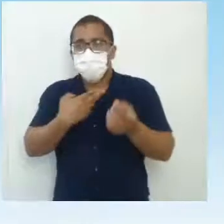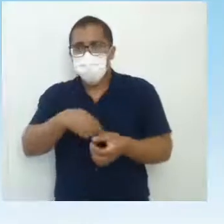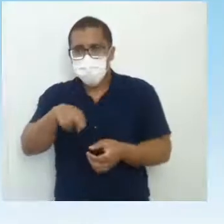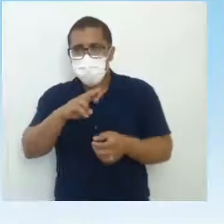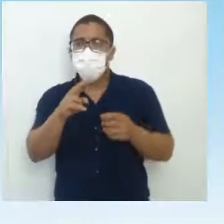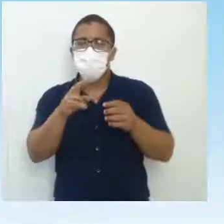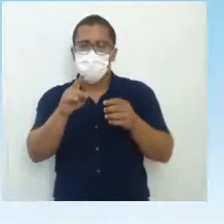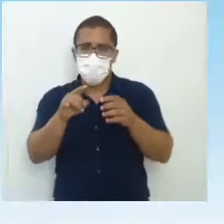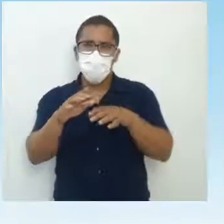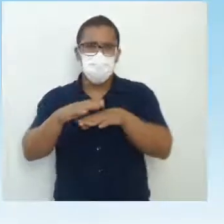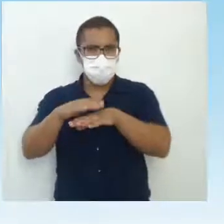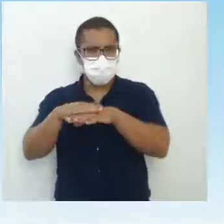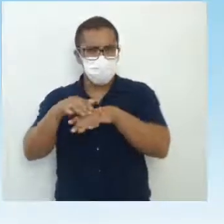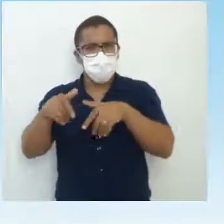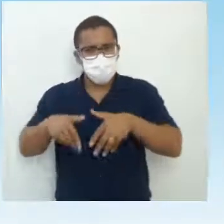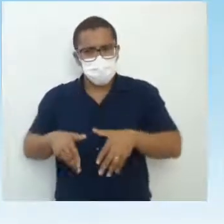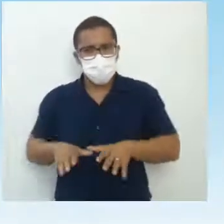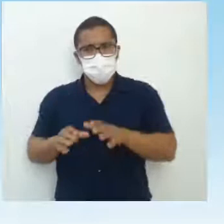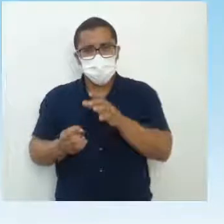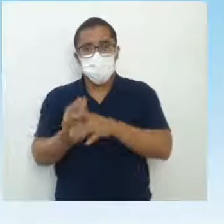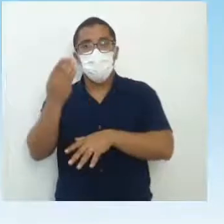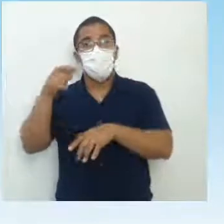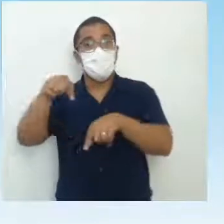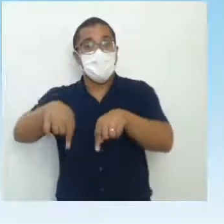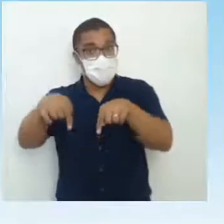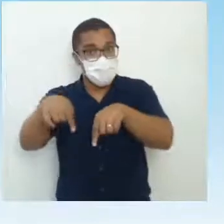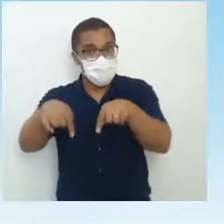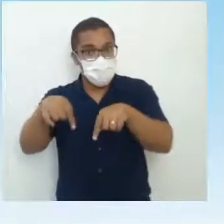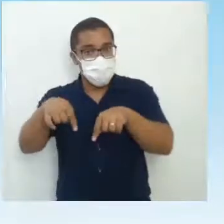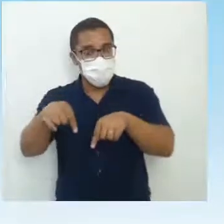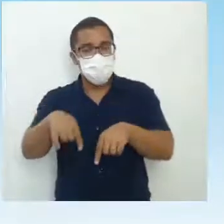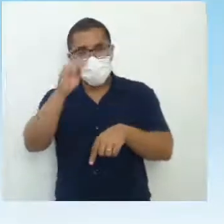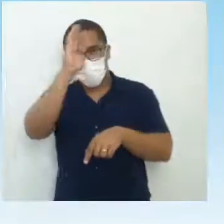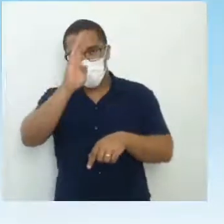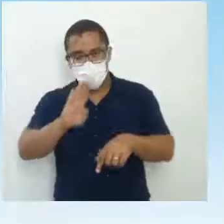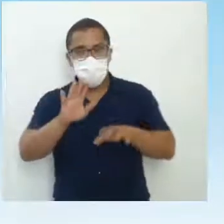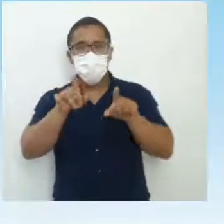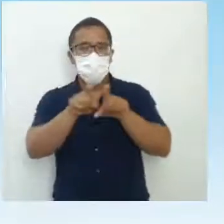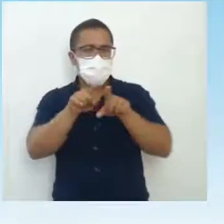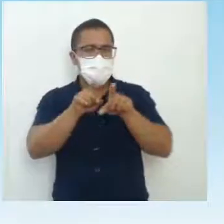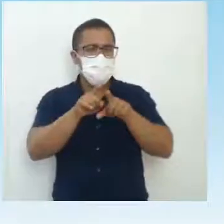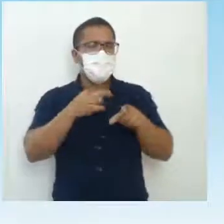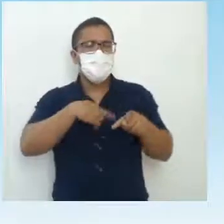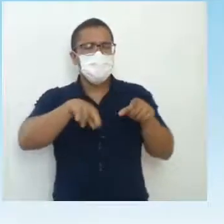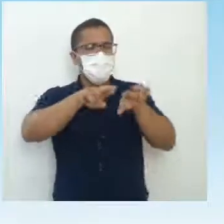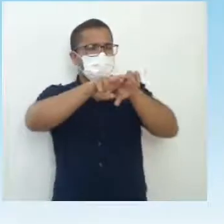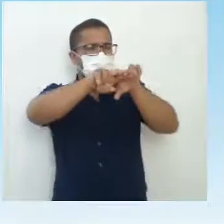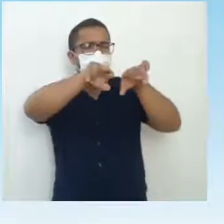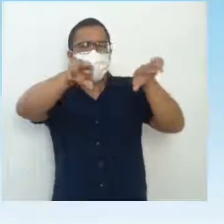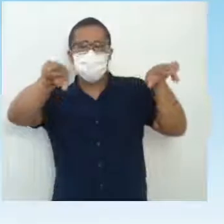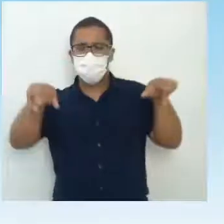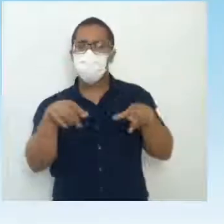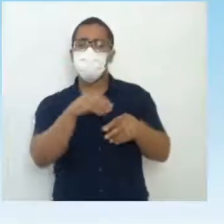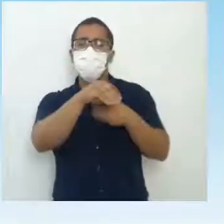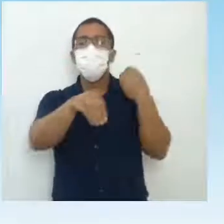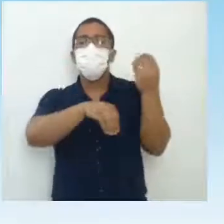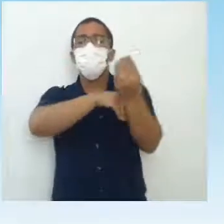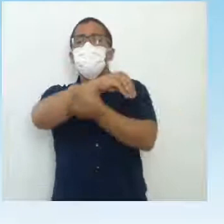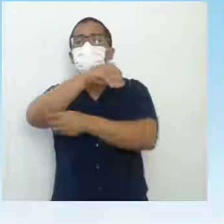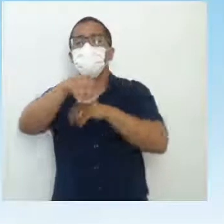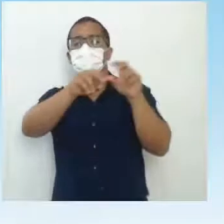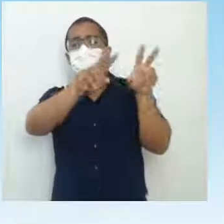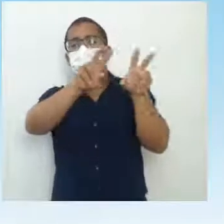caráter brasileiro, nasceu aqui, certo? E ela é sincrética. Lembrar que o sincretismo religioso,